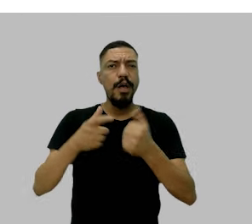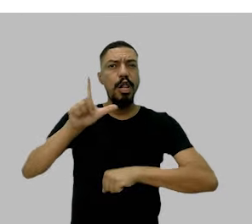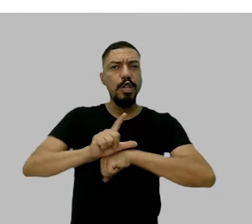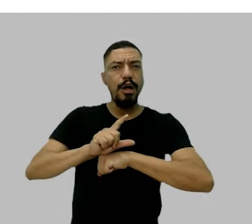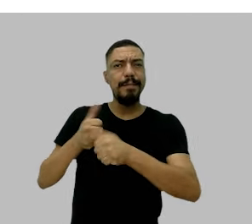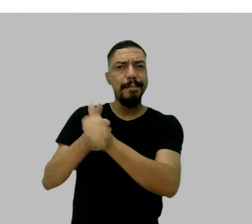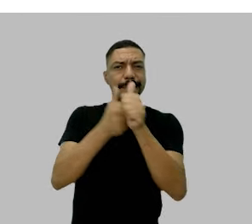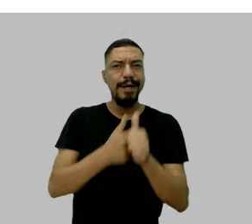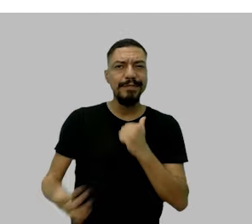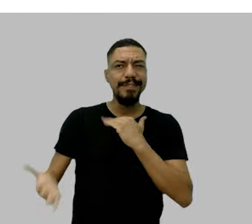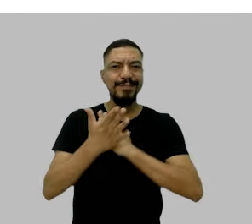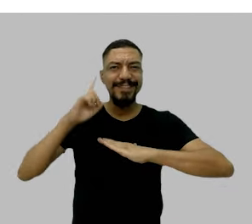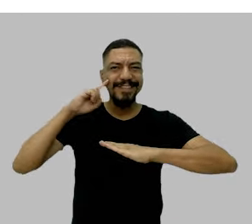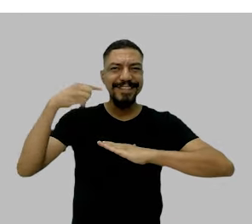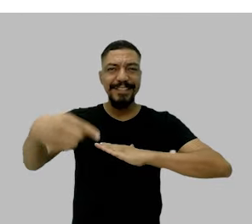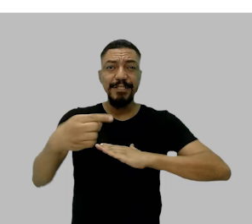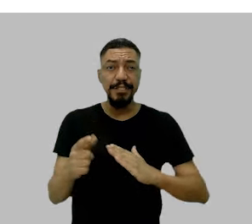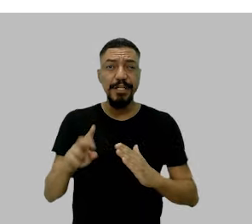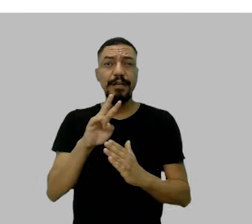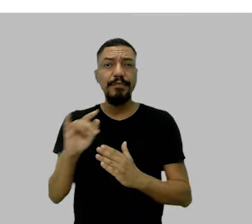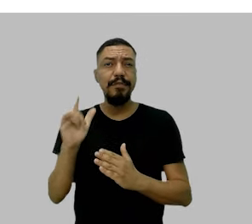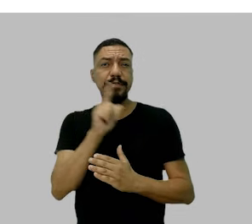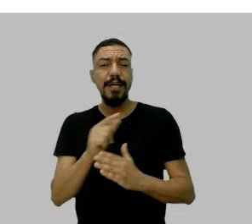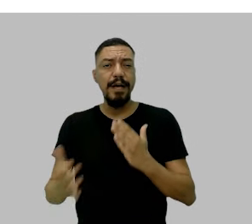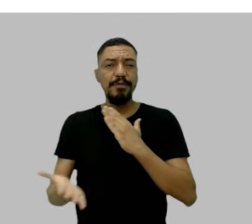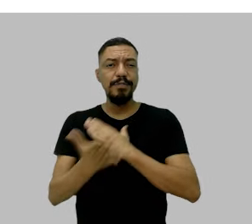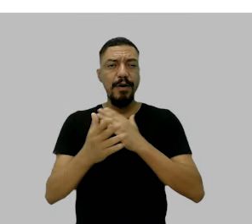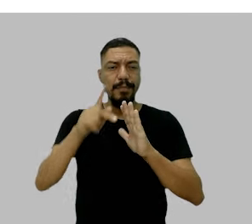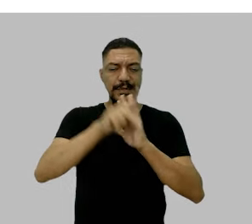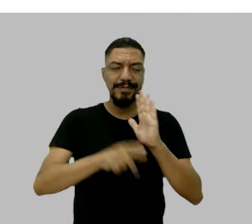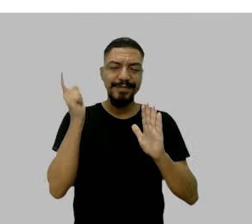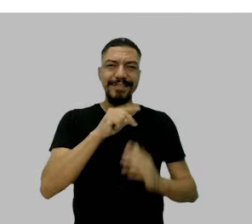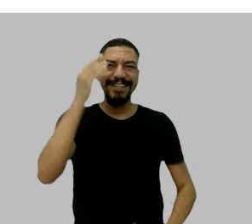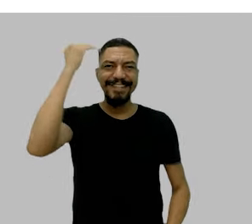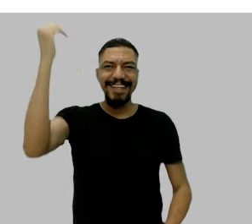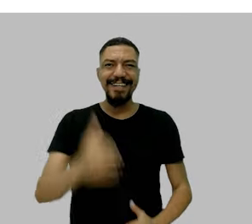que vão, enfim, fazer com que os nossos projetos aconteçam.